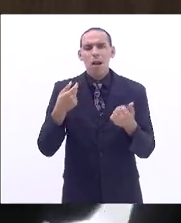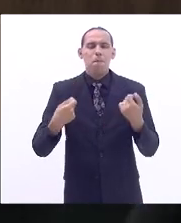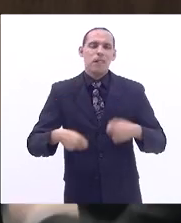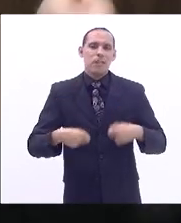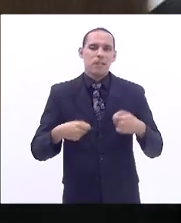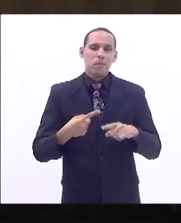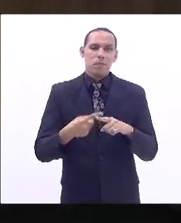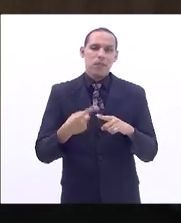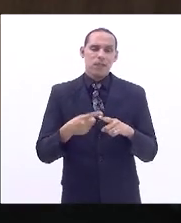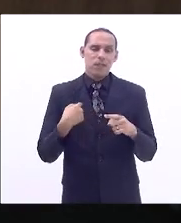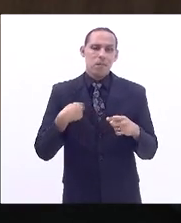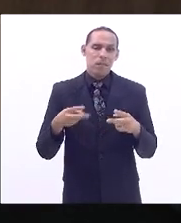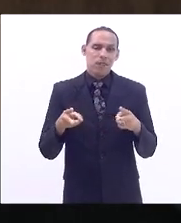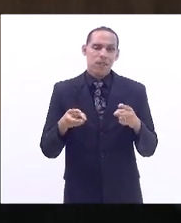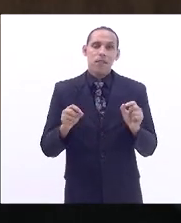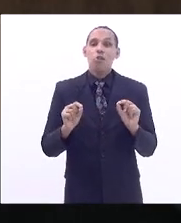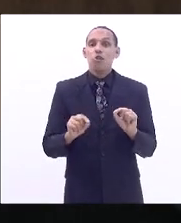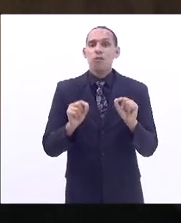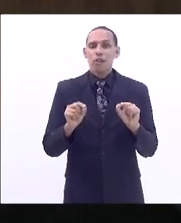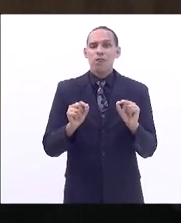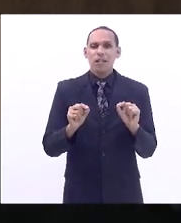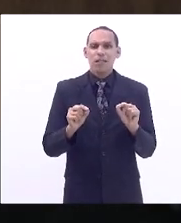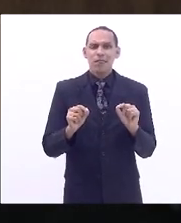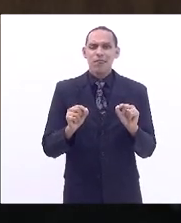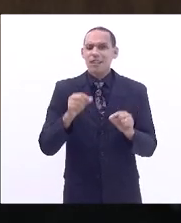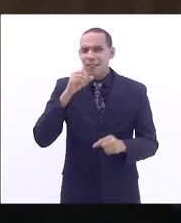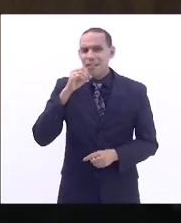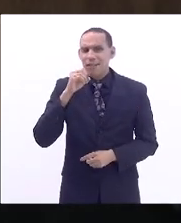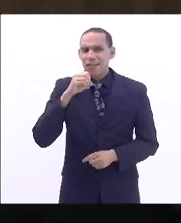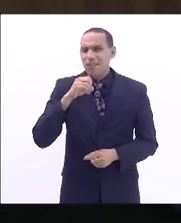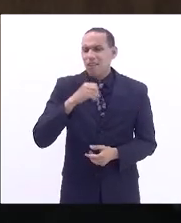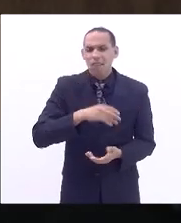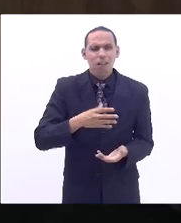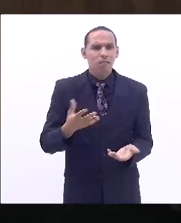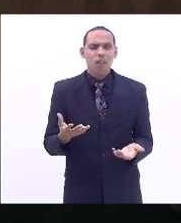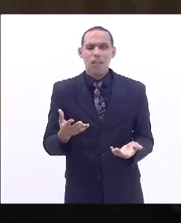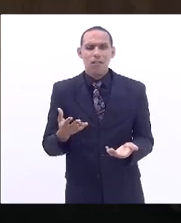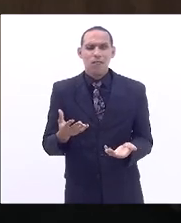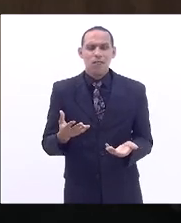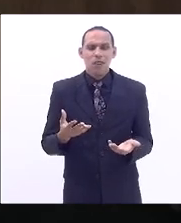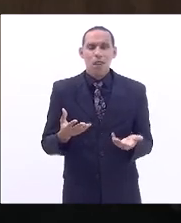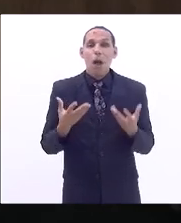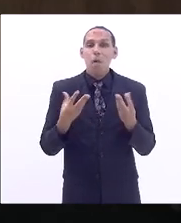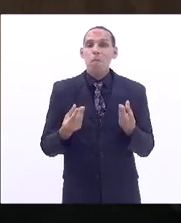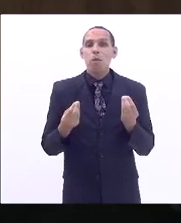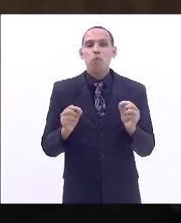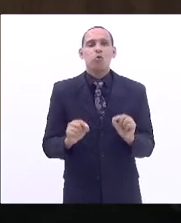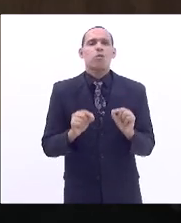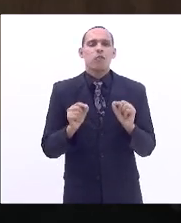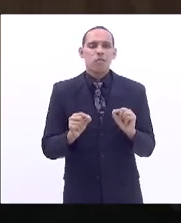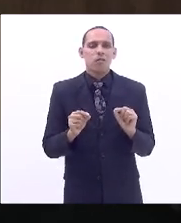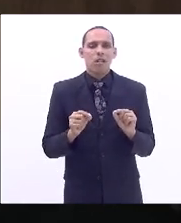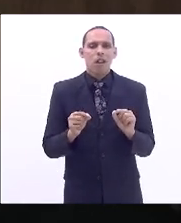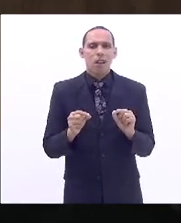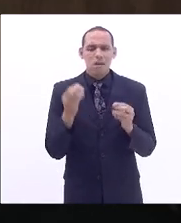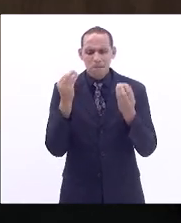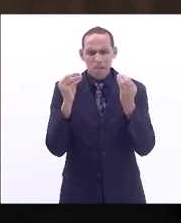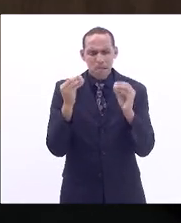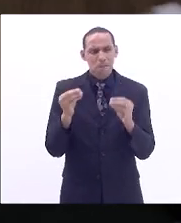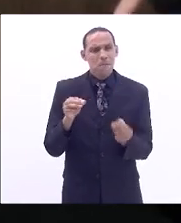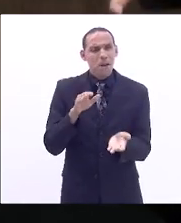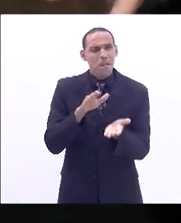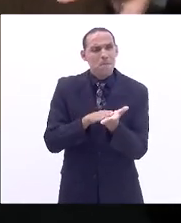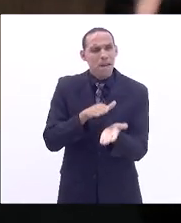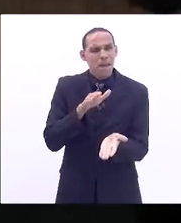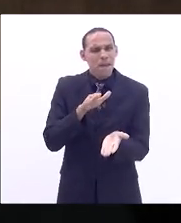porque veja inclusive uma exacerbação de modo excessivo de até aplicação de